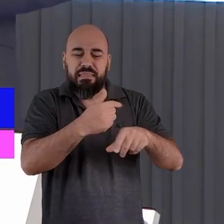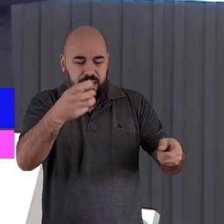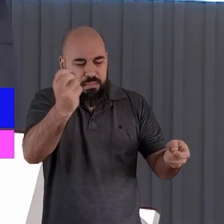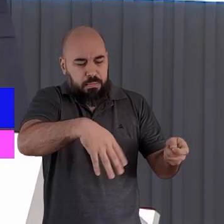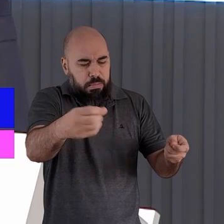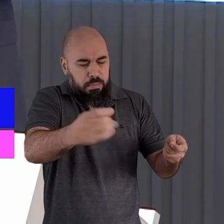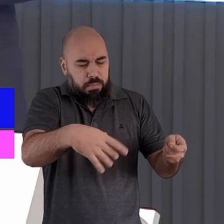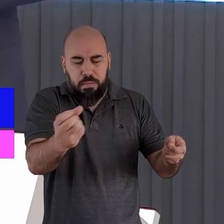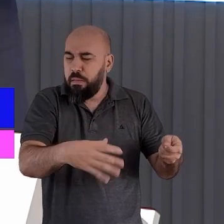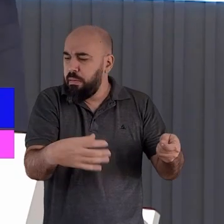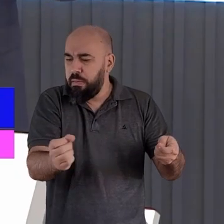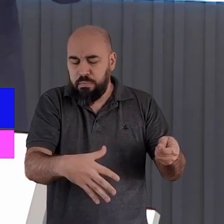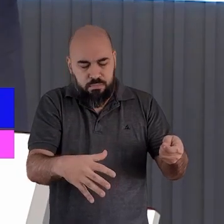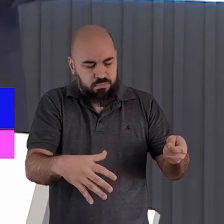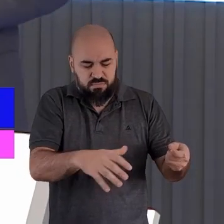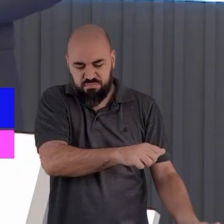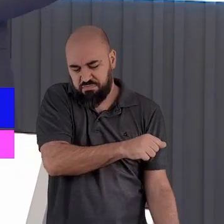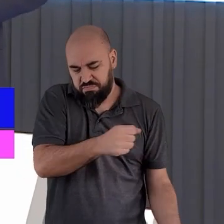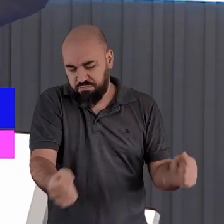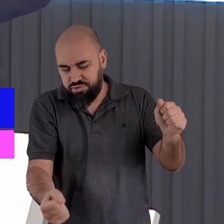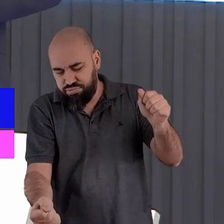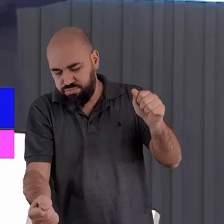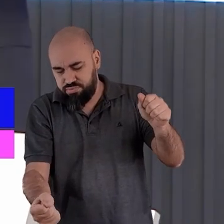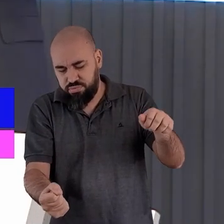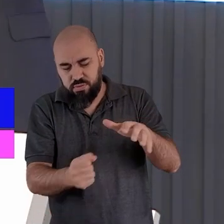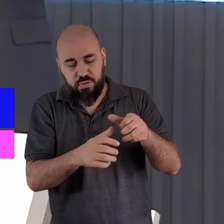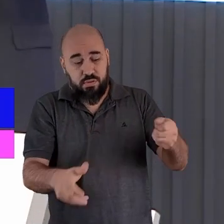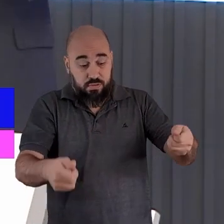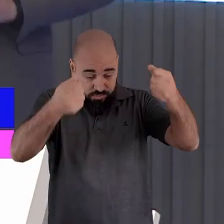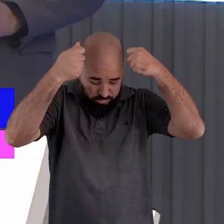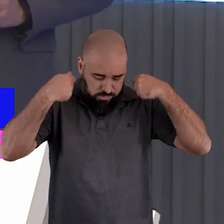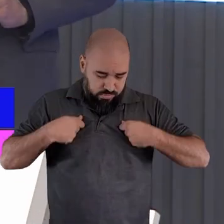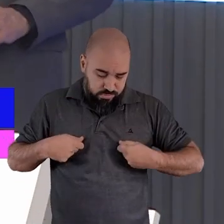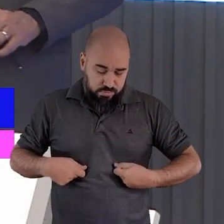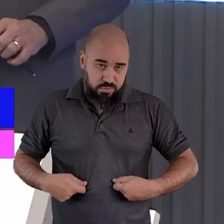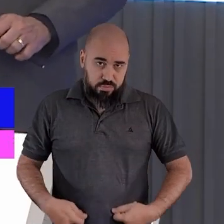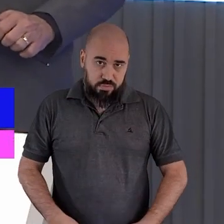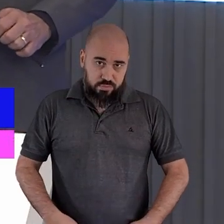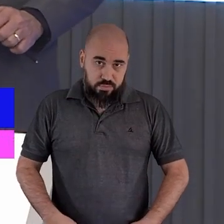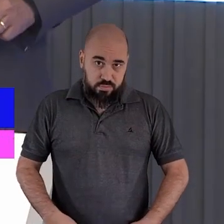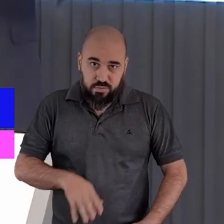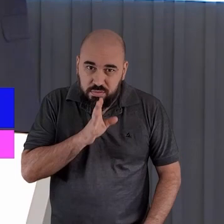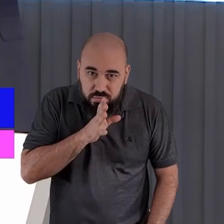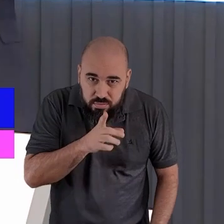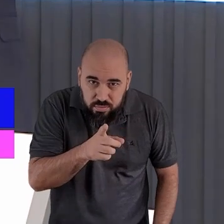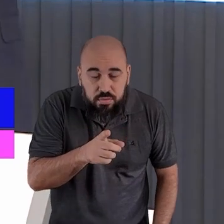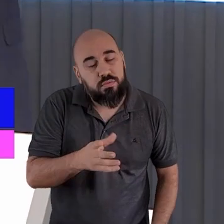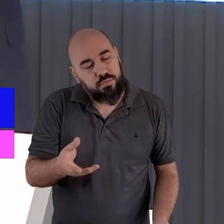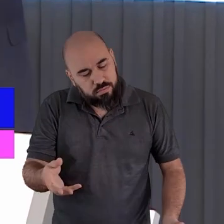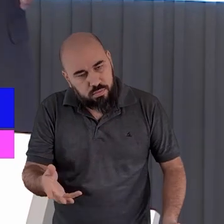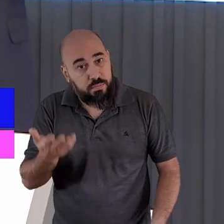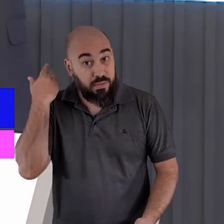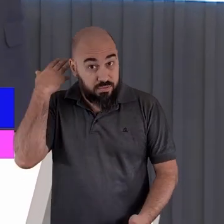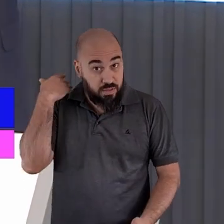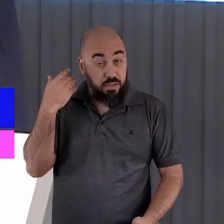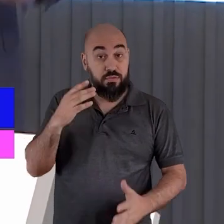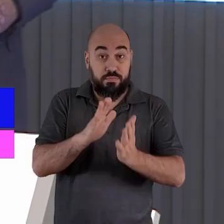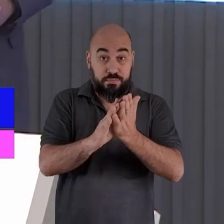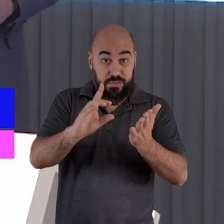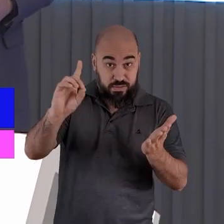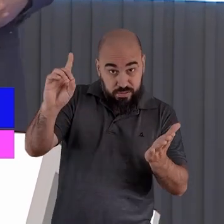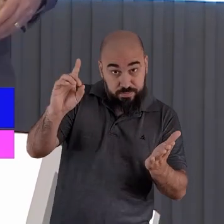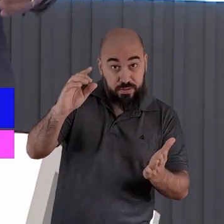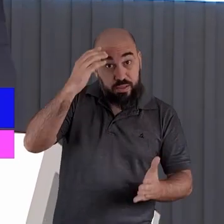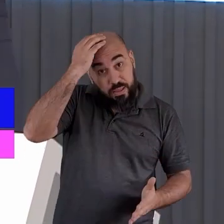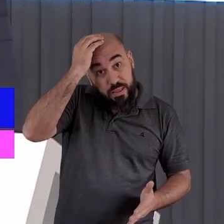em situações tristes e trágicas. Na época bíblica, quando alguém passava, por exemplo, por um luto, uma morte